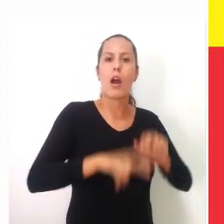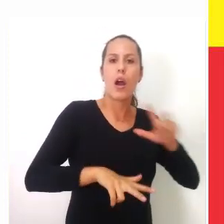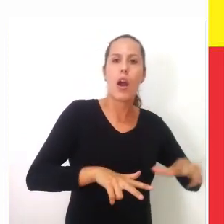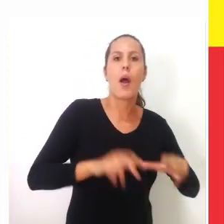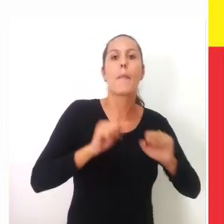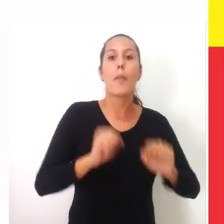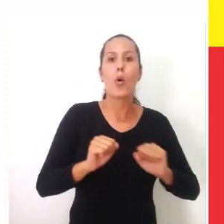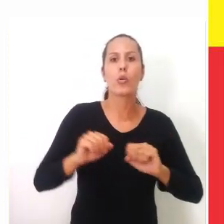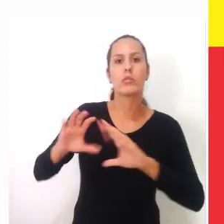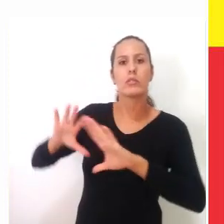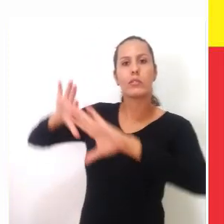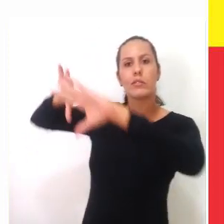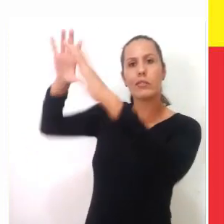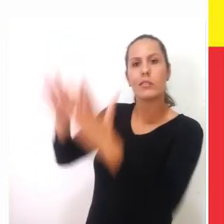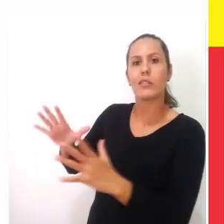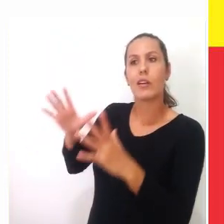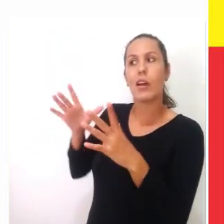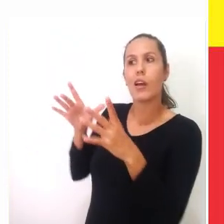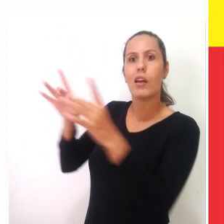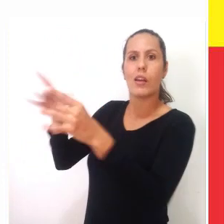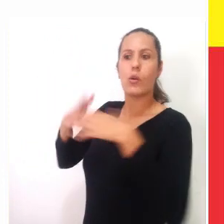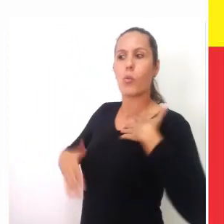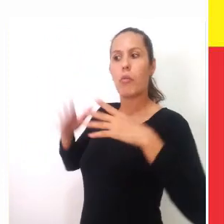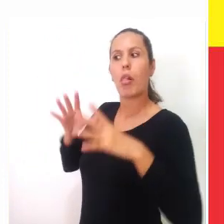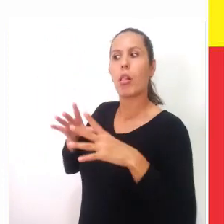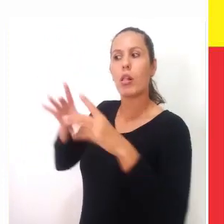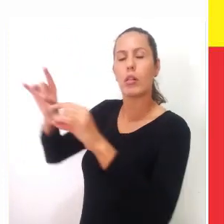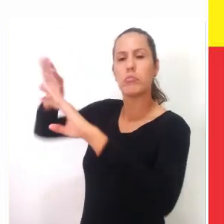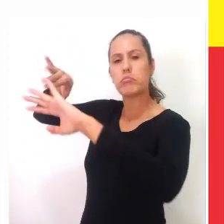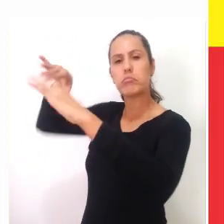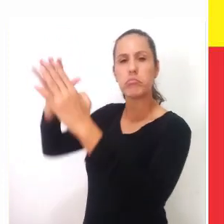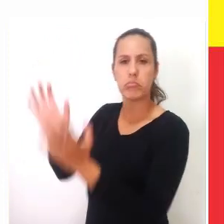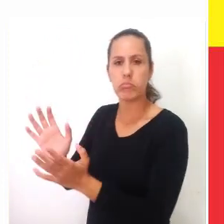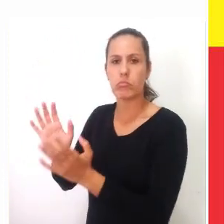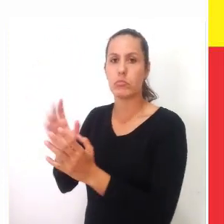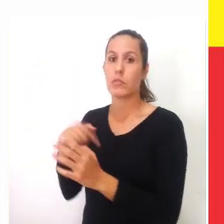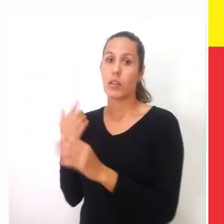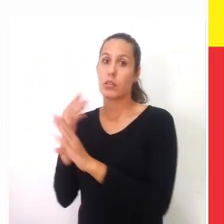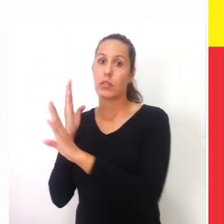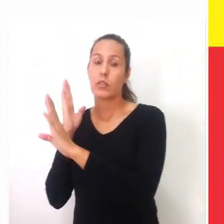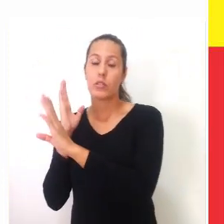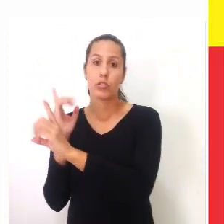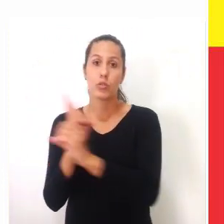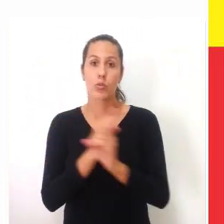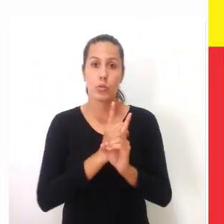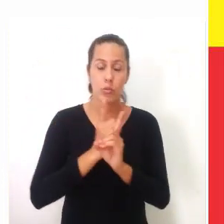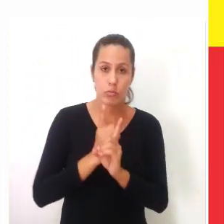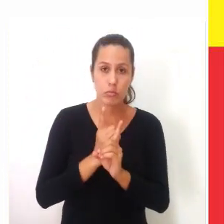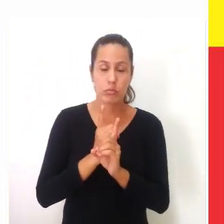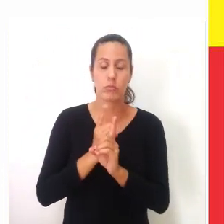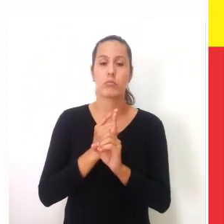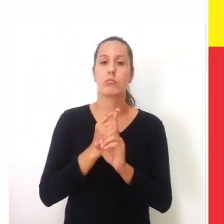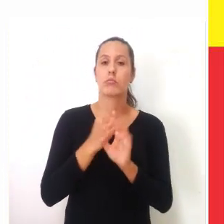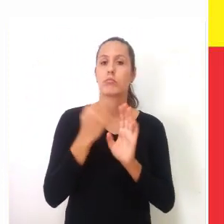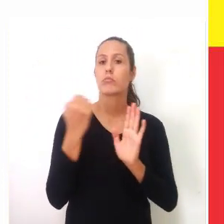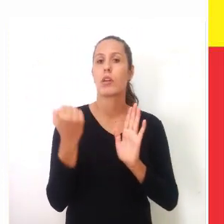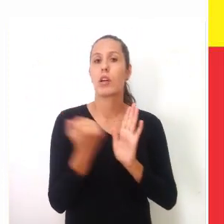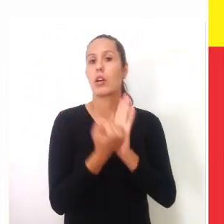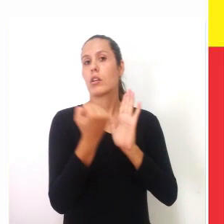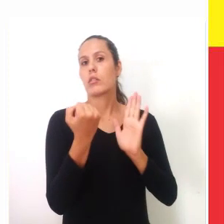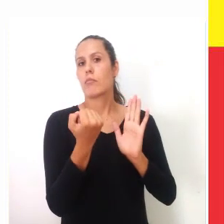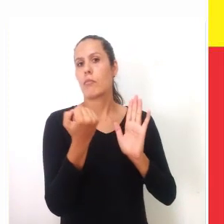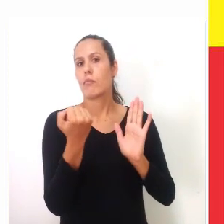ser moldes, e aí a gente encontra, quando a gente encontra registros